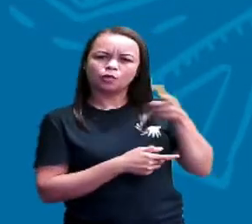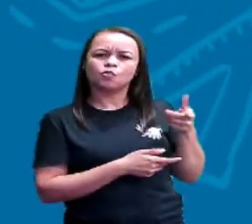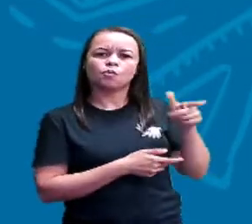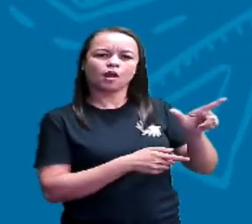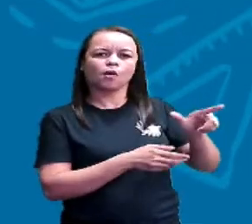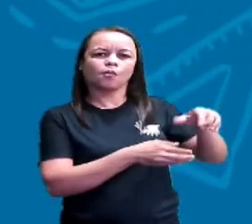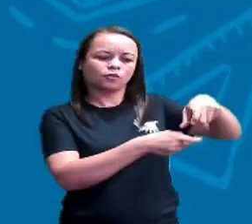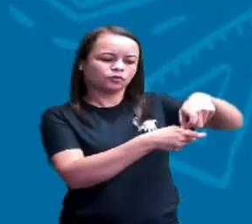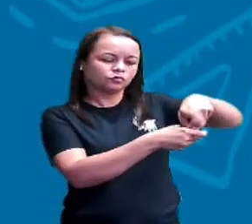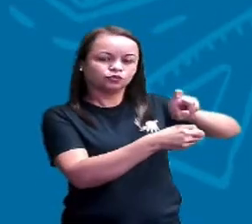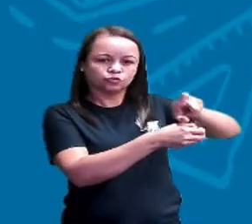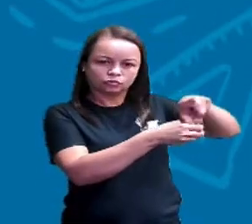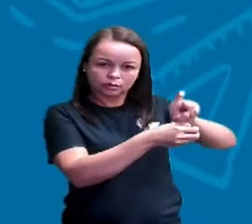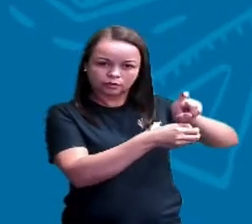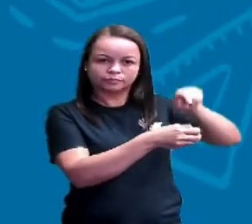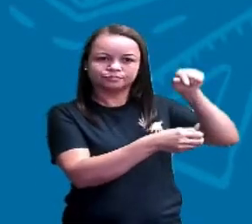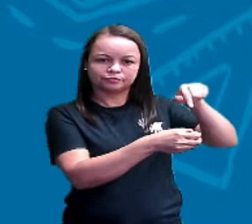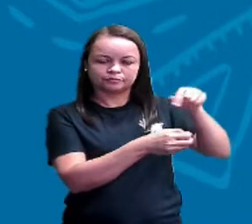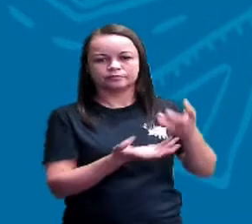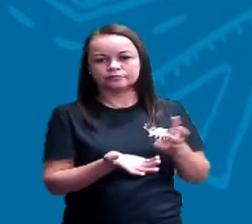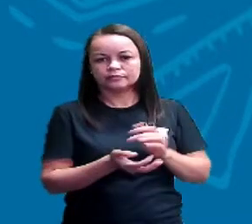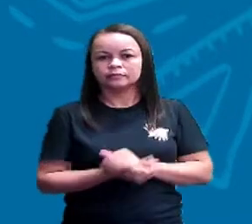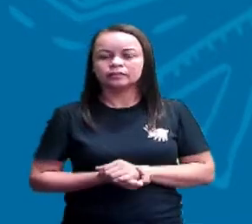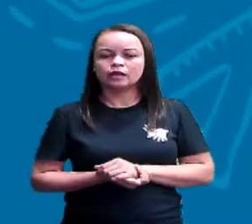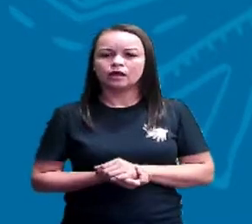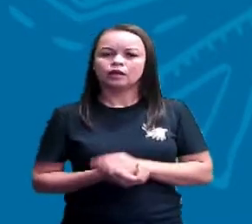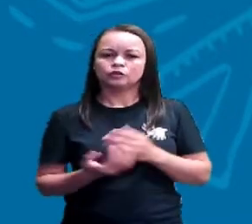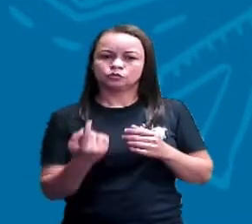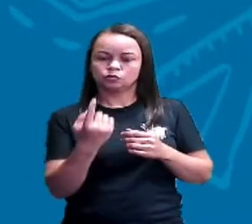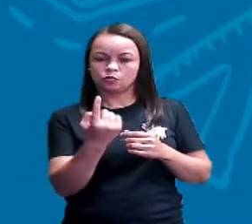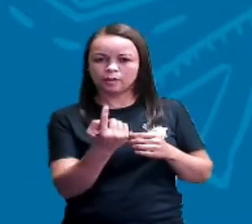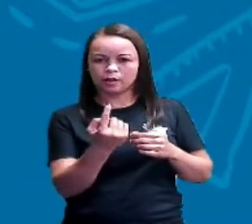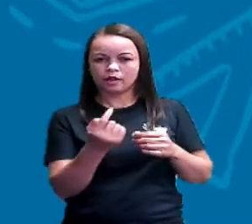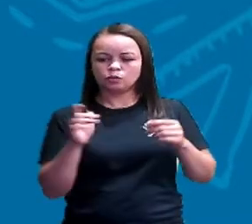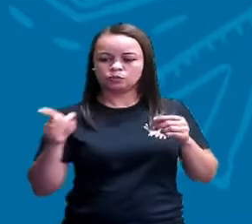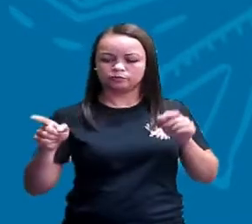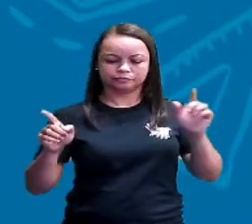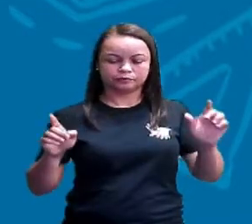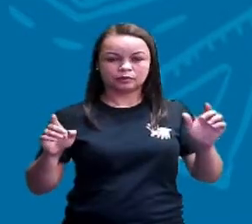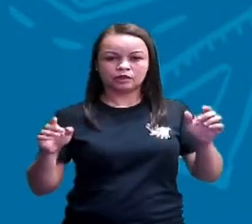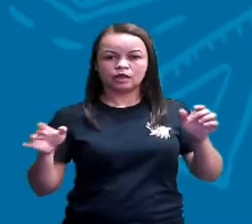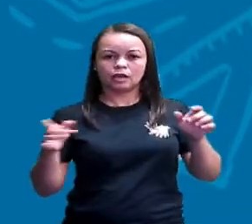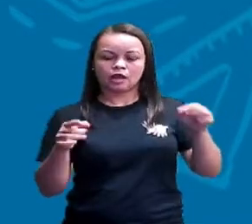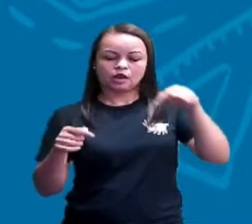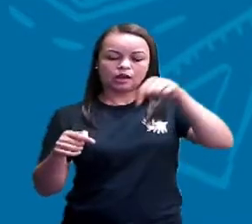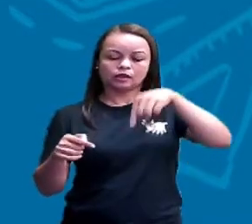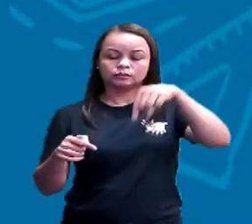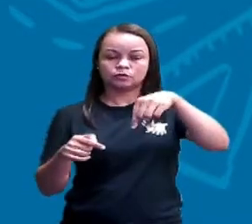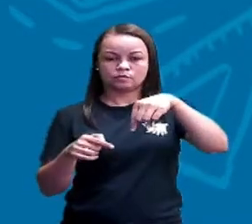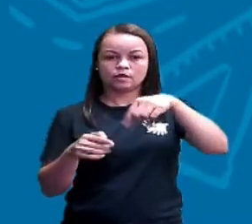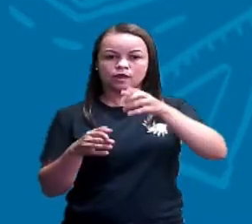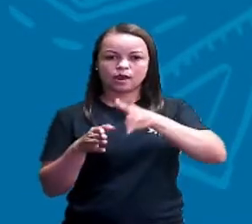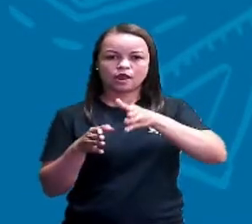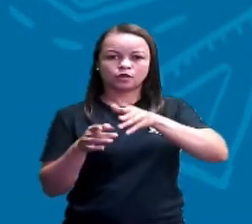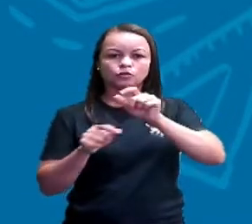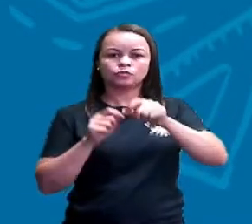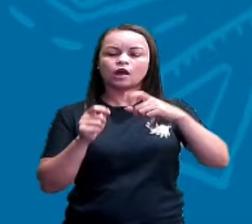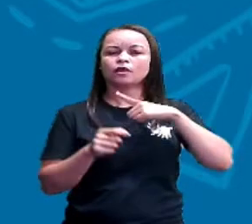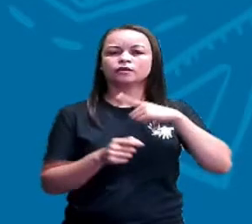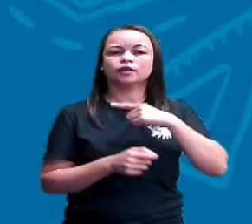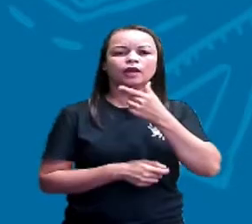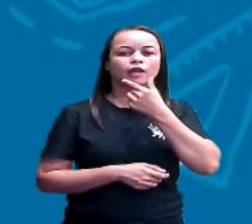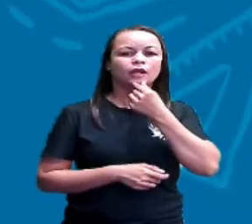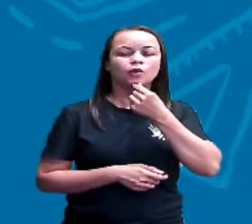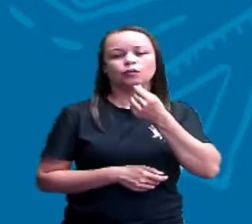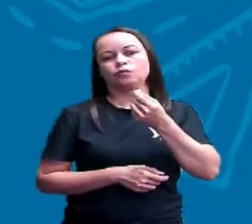latinha de alumínio. No meio dessas duas latinhas, eu tenho aí, ó, João, que é